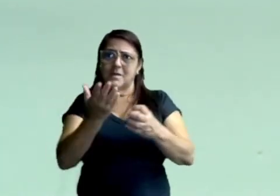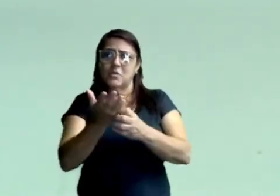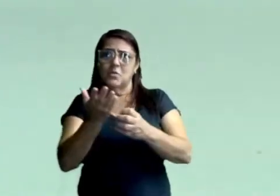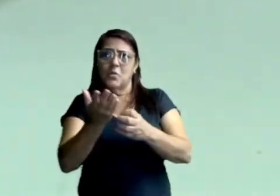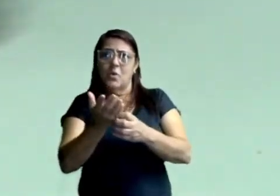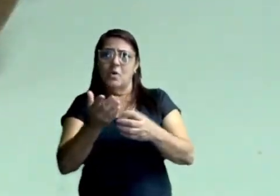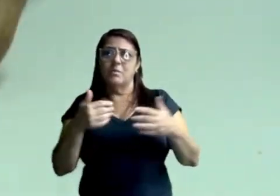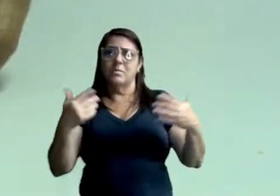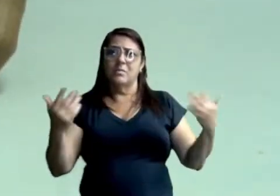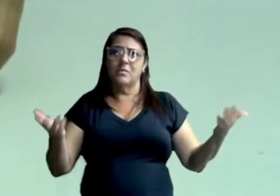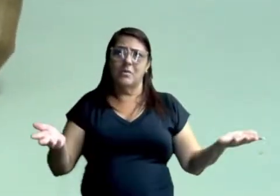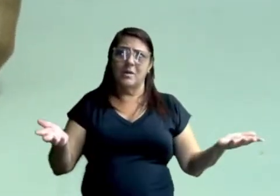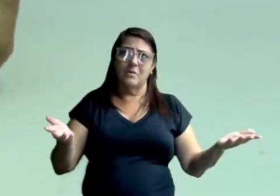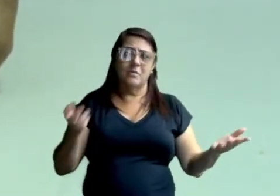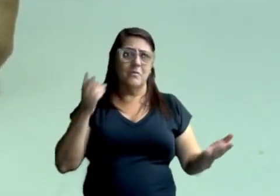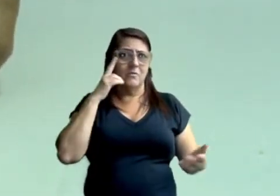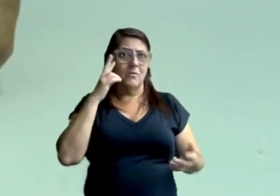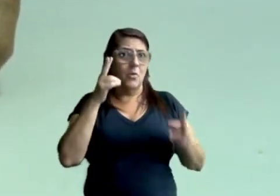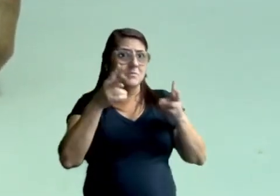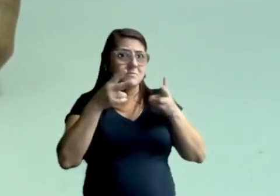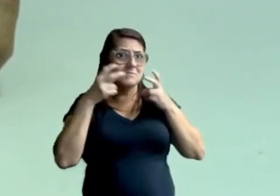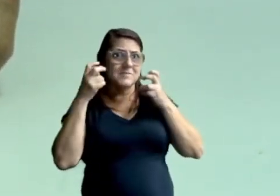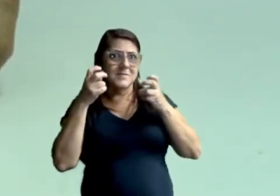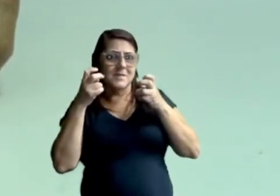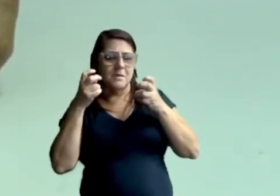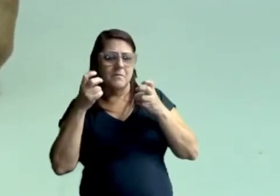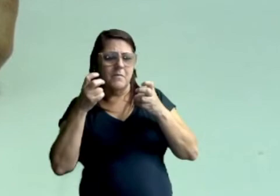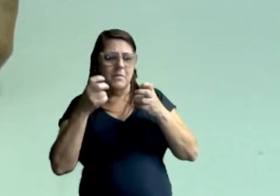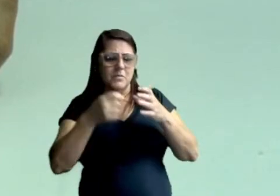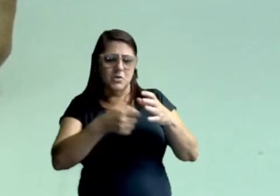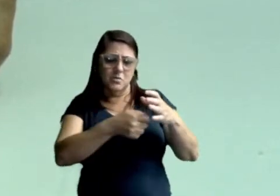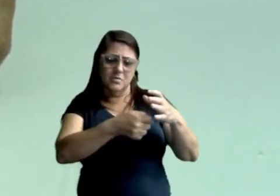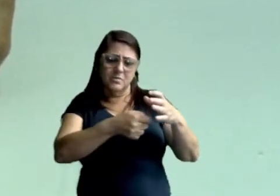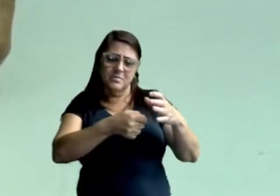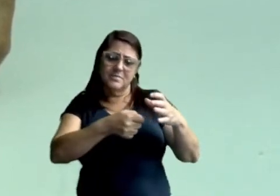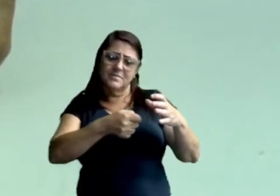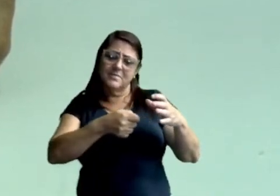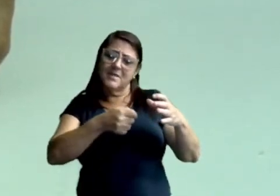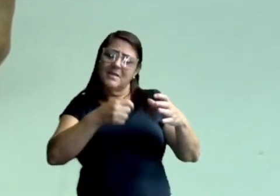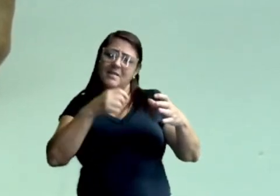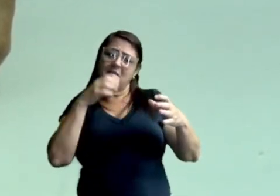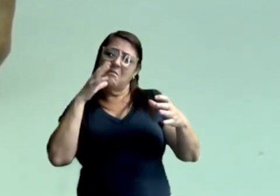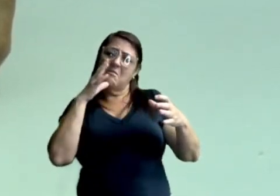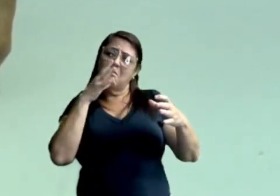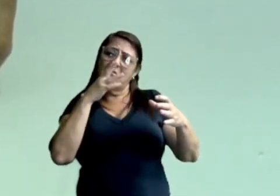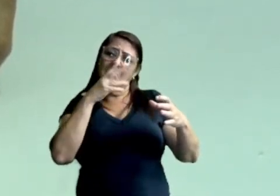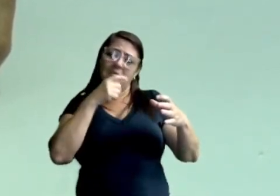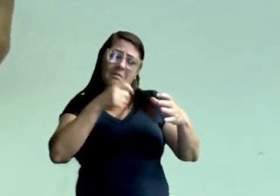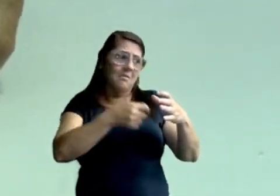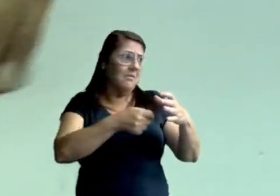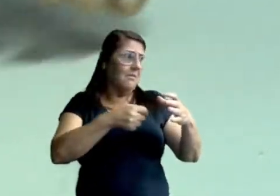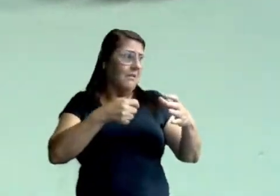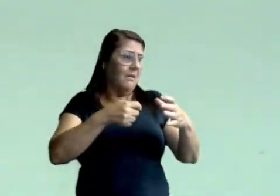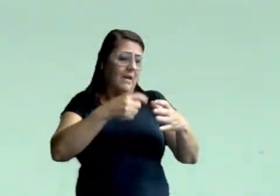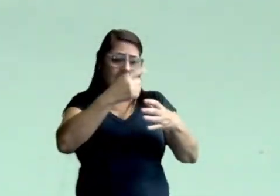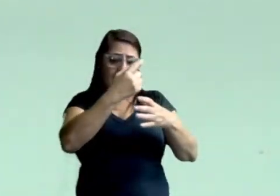Respondeu já? Vamos ver como acontece aqui? Se eu puxar devagar demais, tá? Ela vai